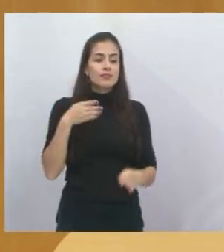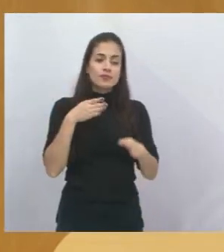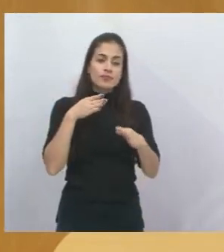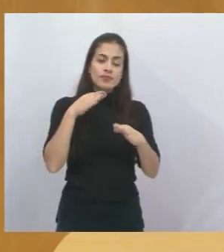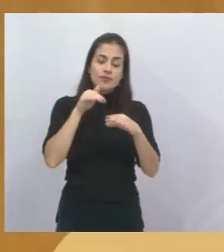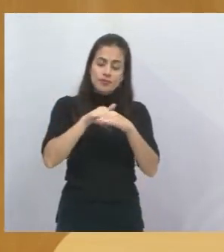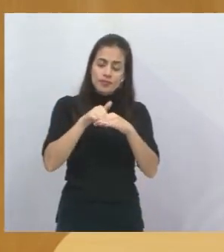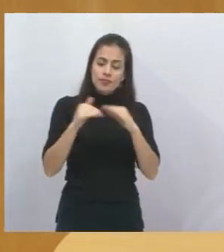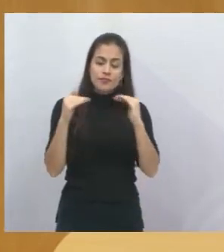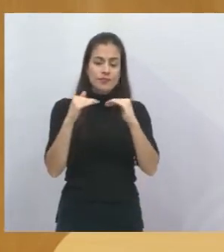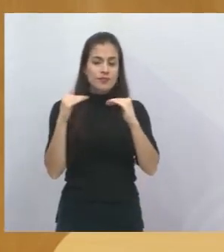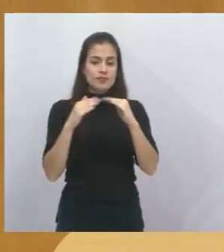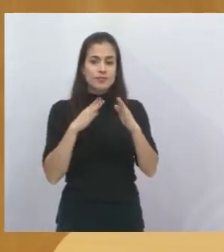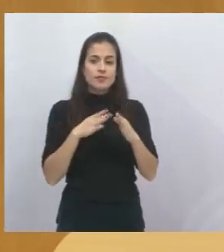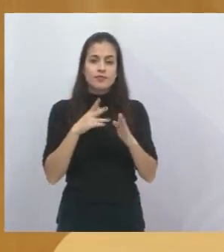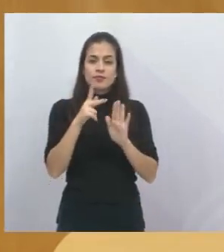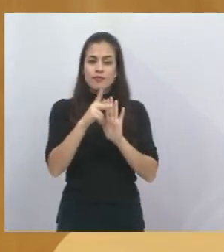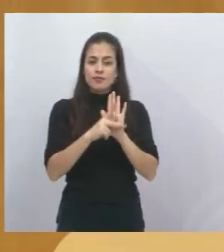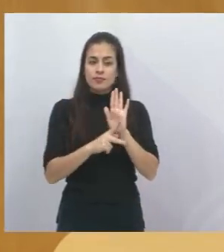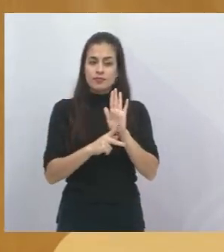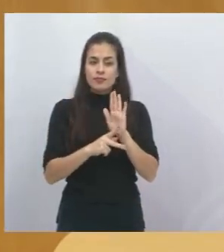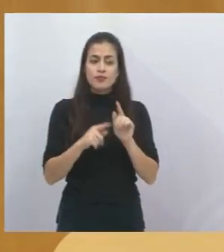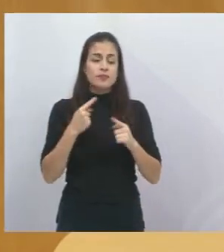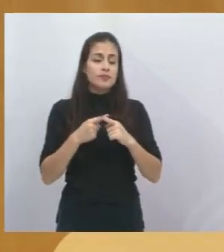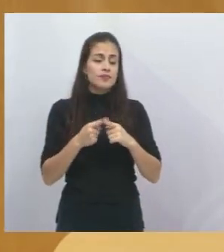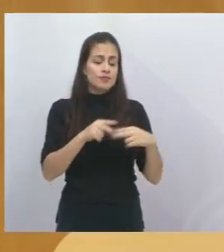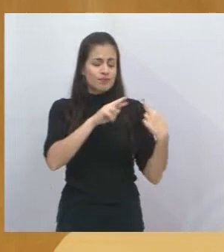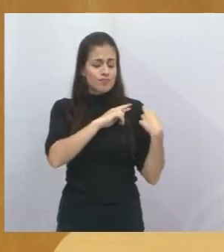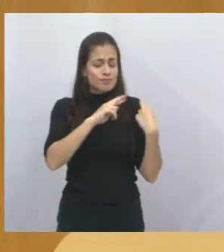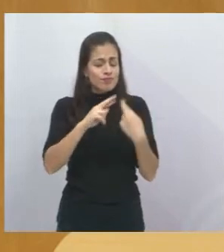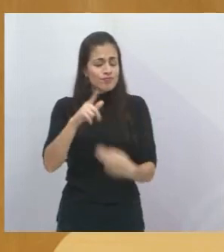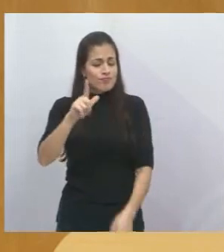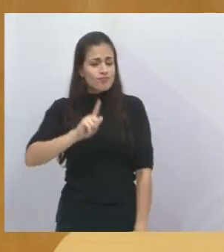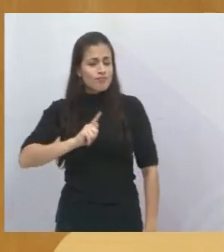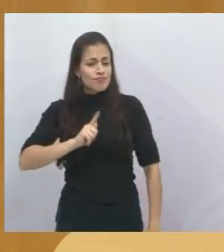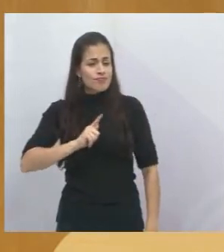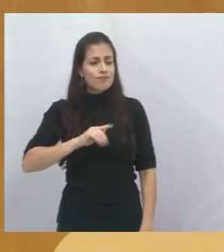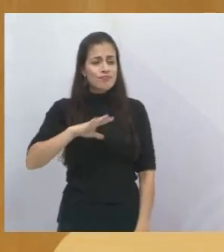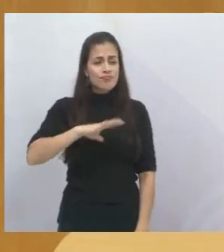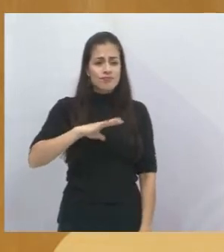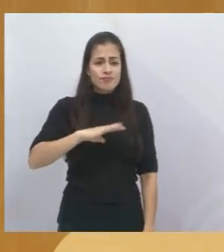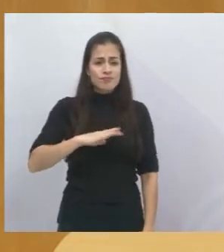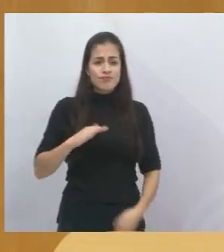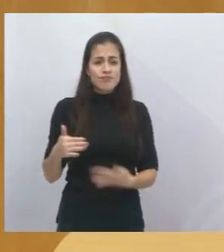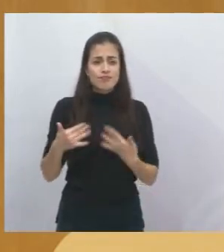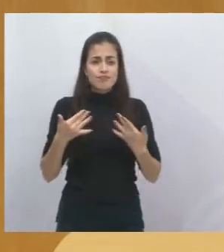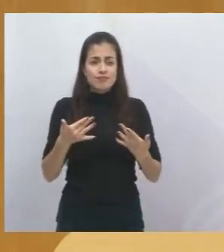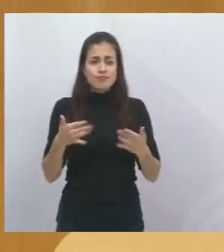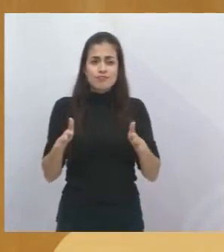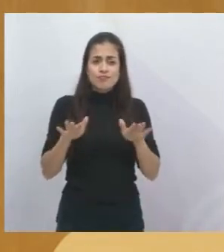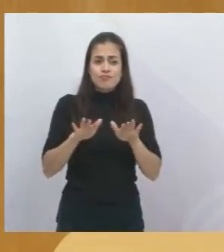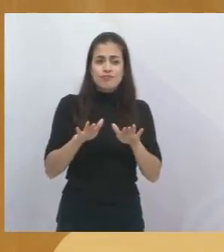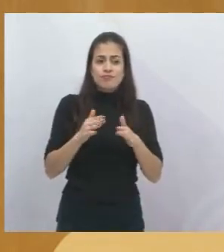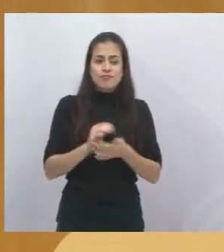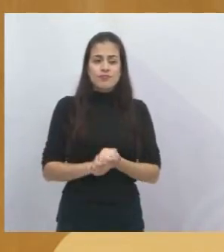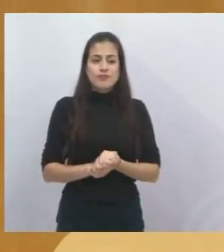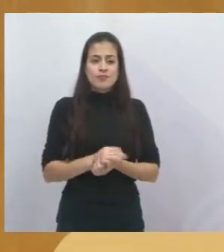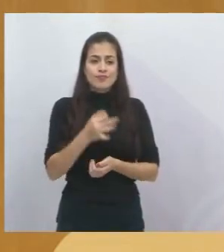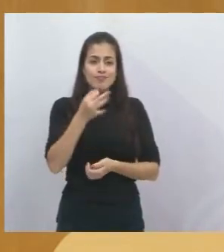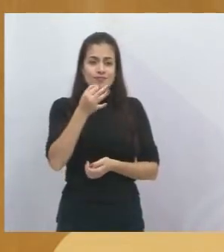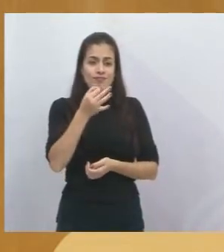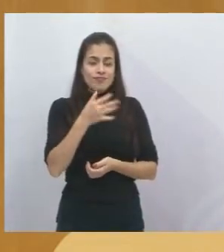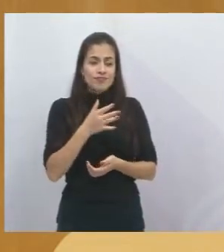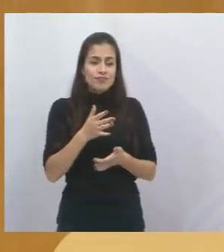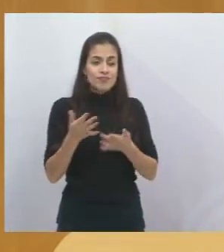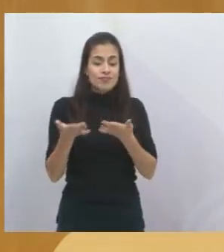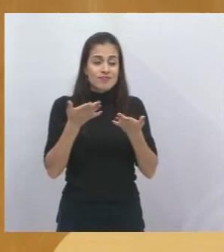tem responsabilidade com o município, e a gente teve toda a coerência possível para que esse remédio fosse um pouco menos amargo para o servidor